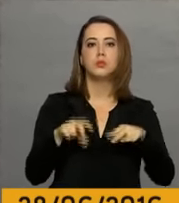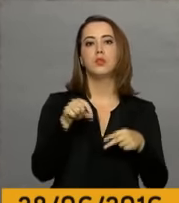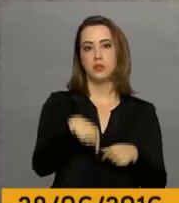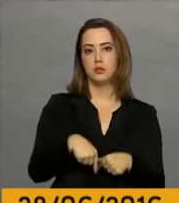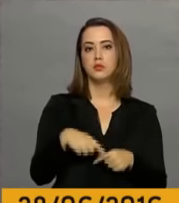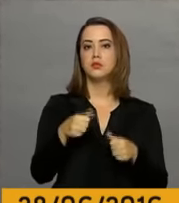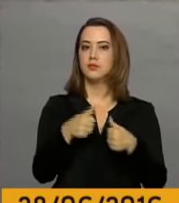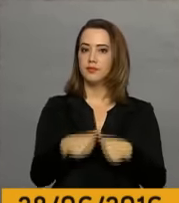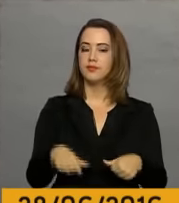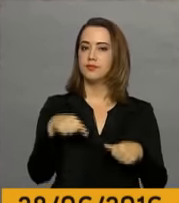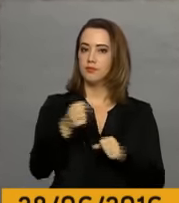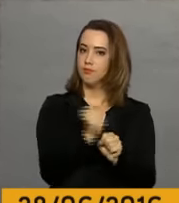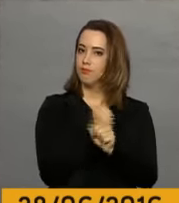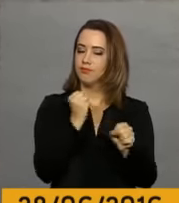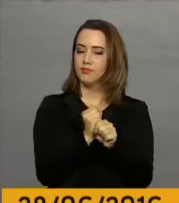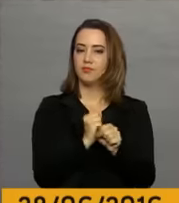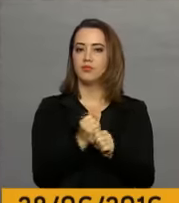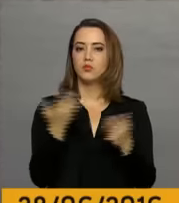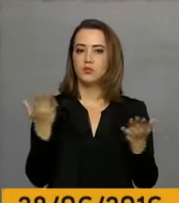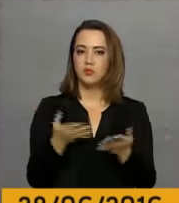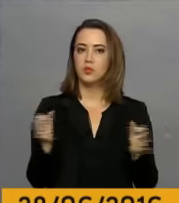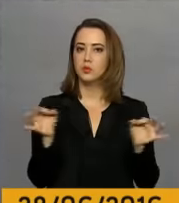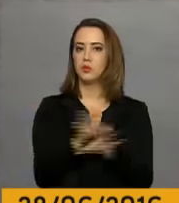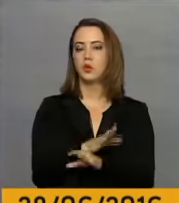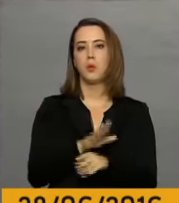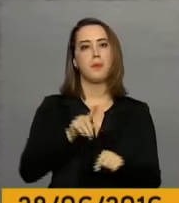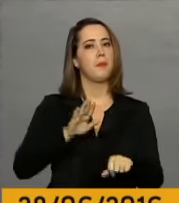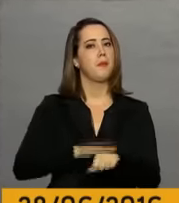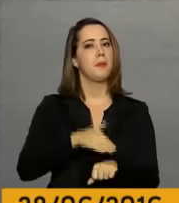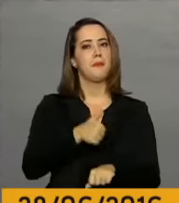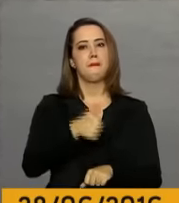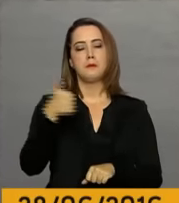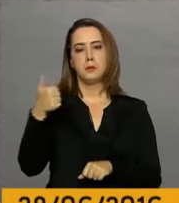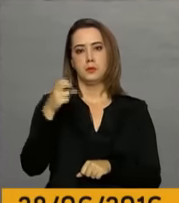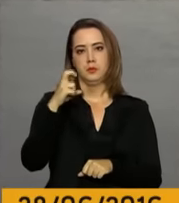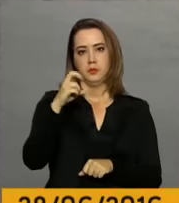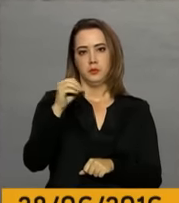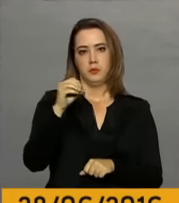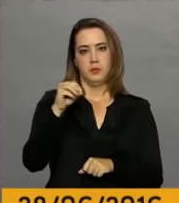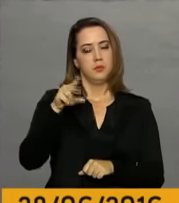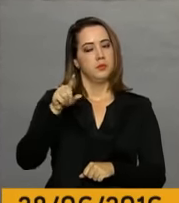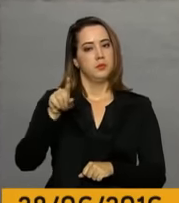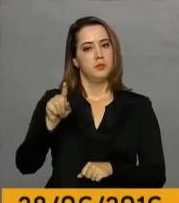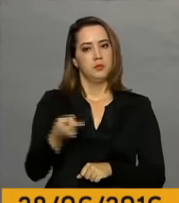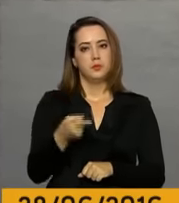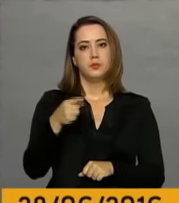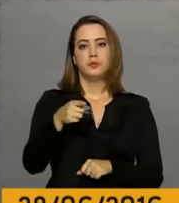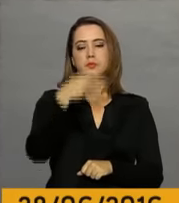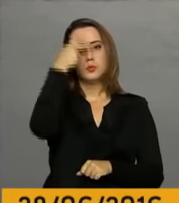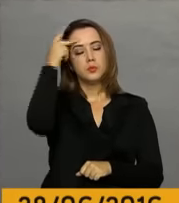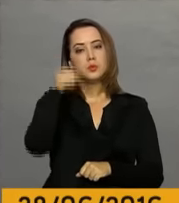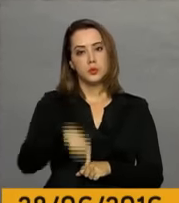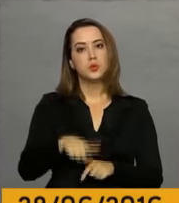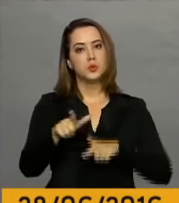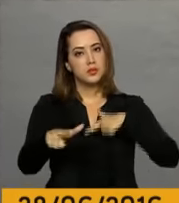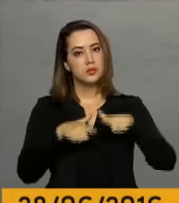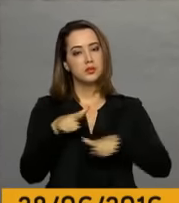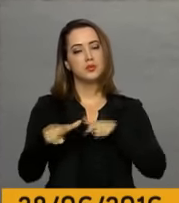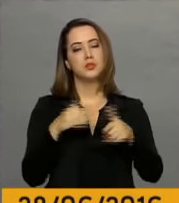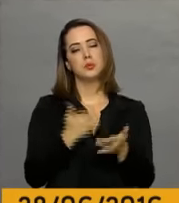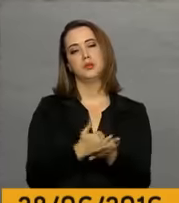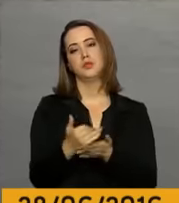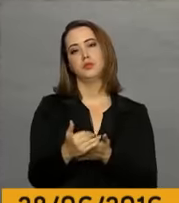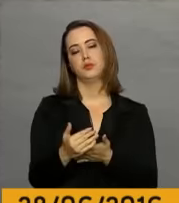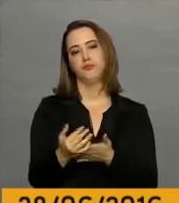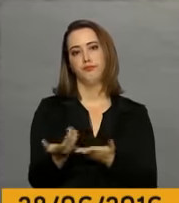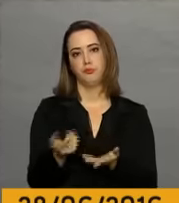estas obras e ao final mais de 1500 empregos São formalizados aqui